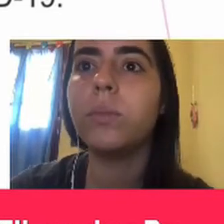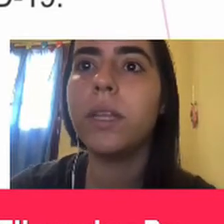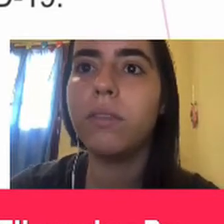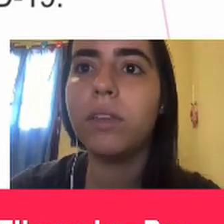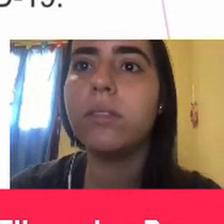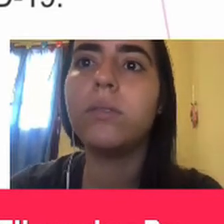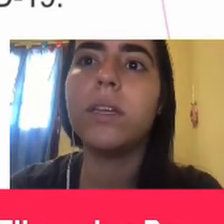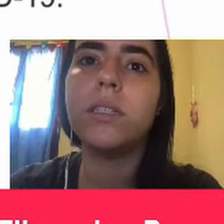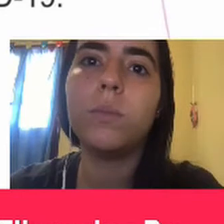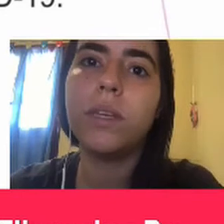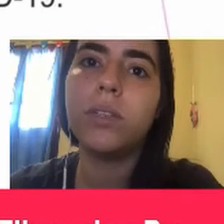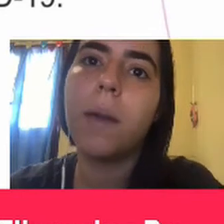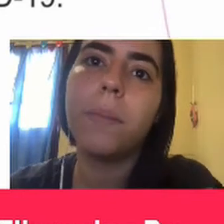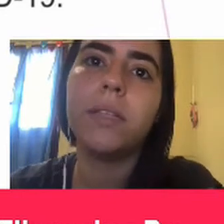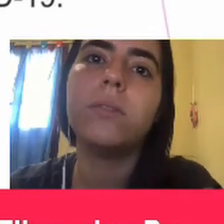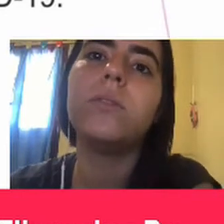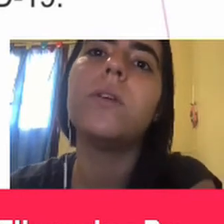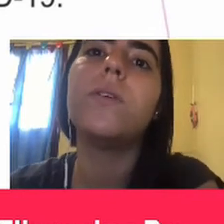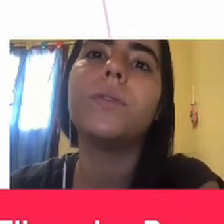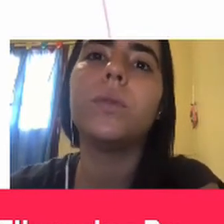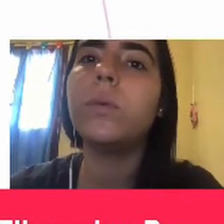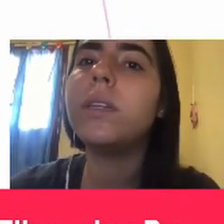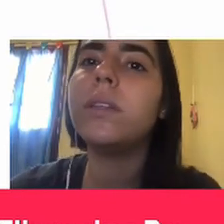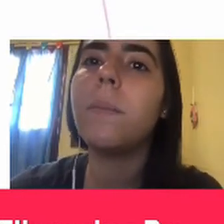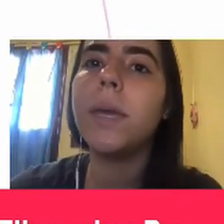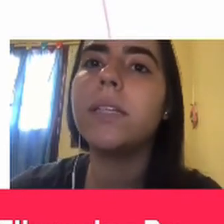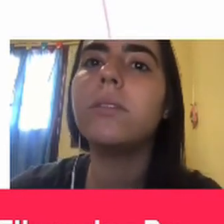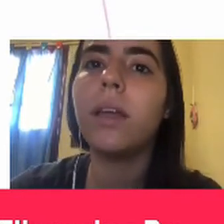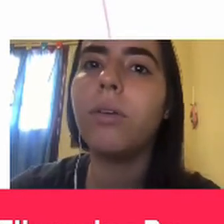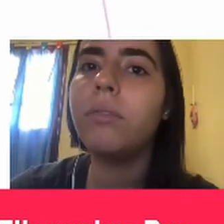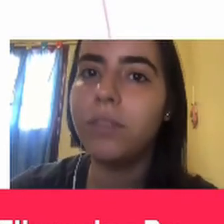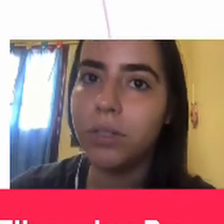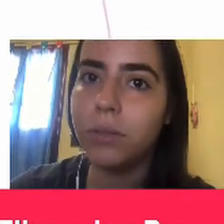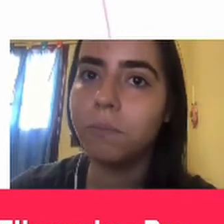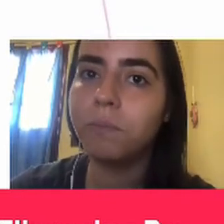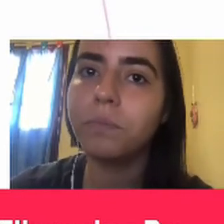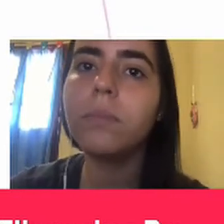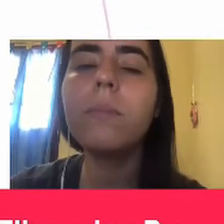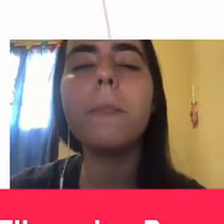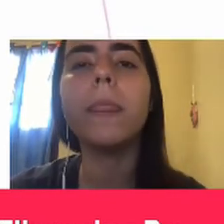os benefícios desses medicamentos no tratamento da Covid.